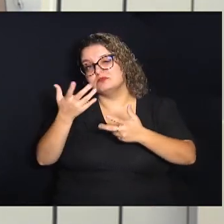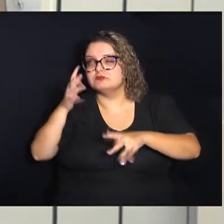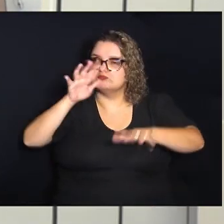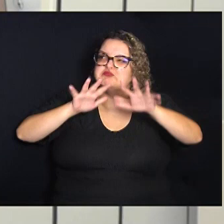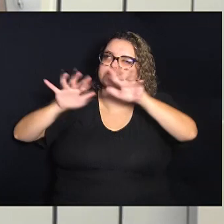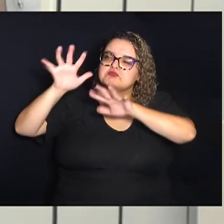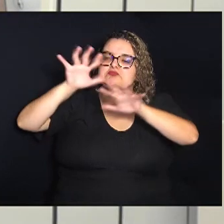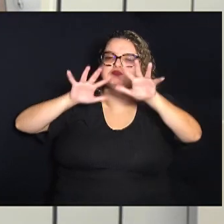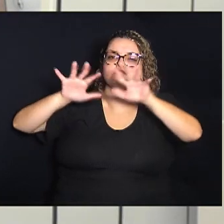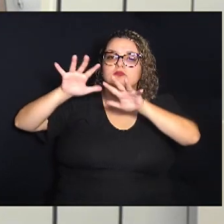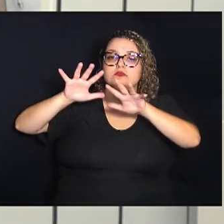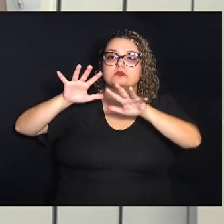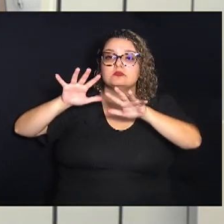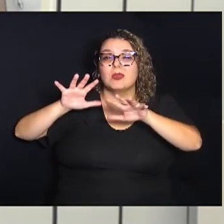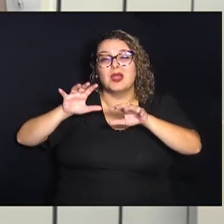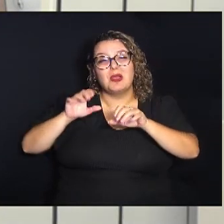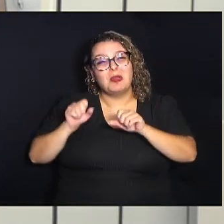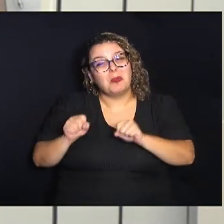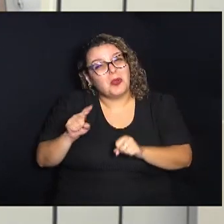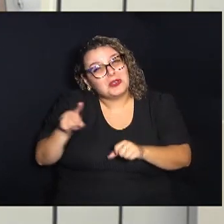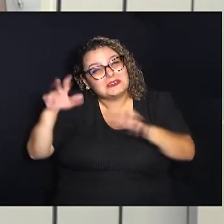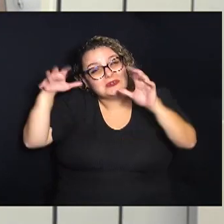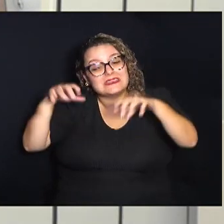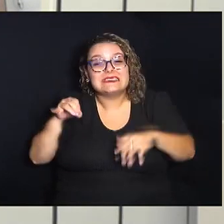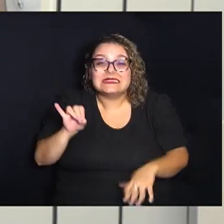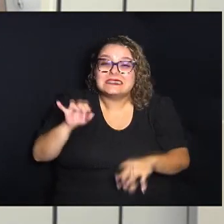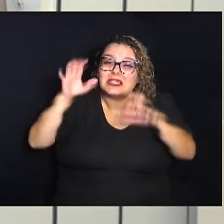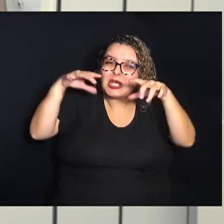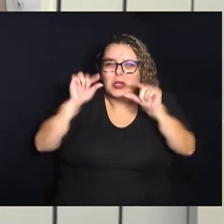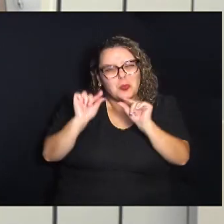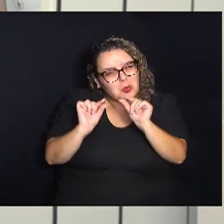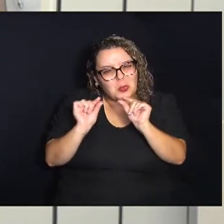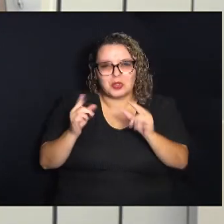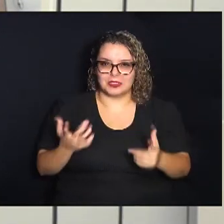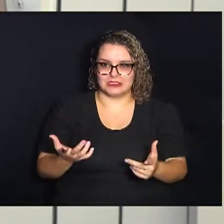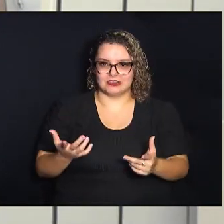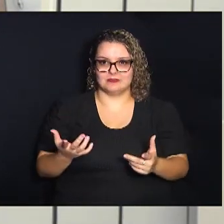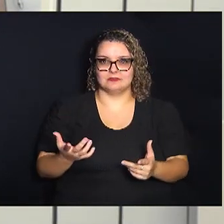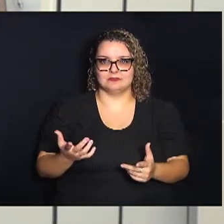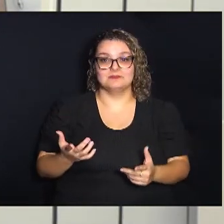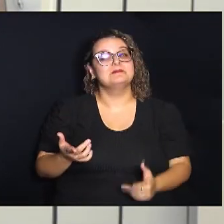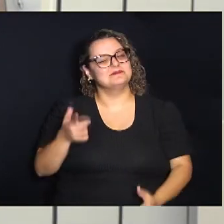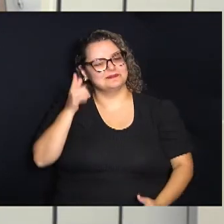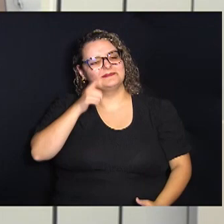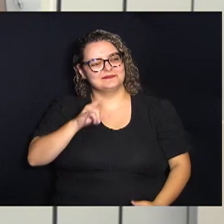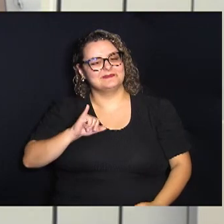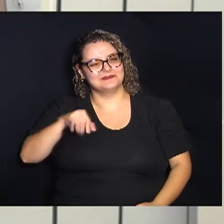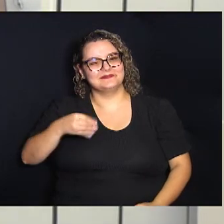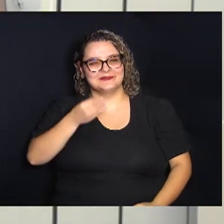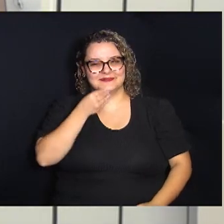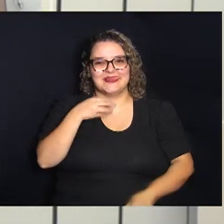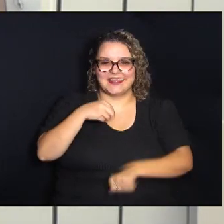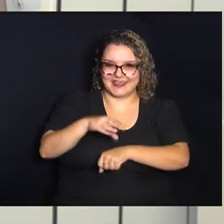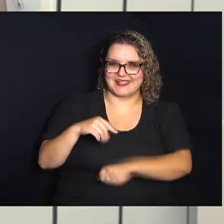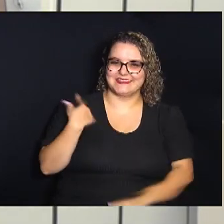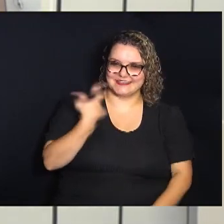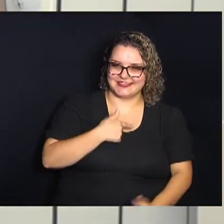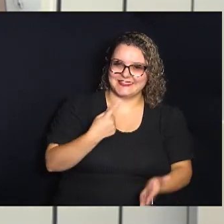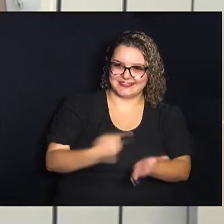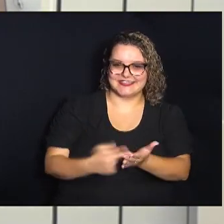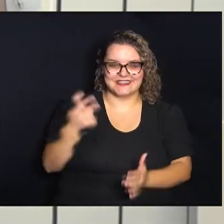nuvens, e não deve chover. Se cair, em pequena quantidade, vai dar para aproveitar as dicas da nossa